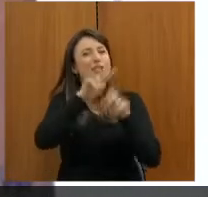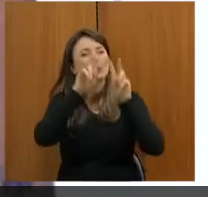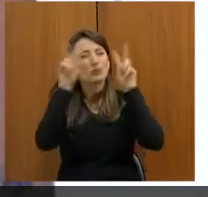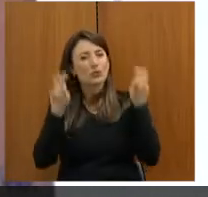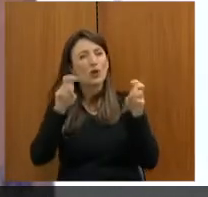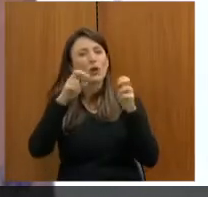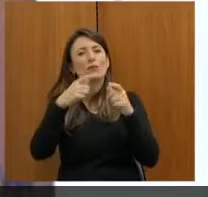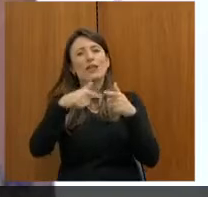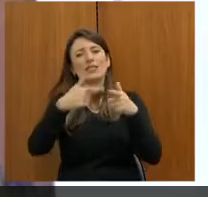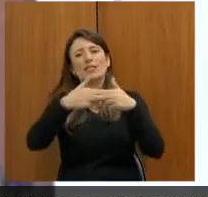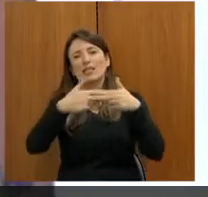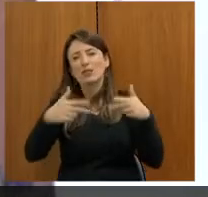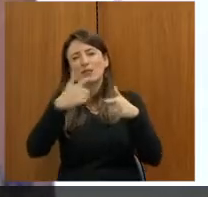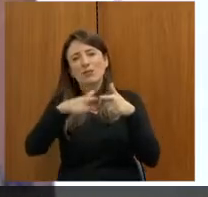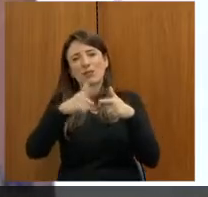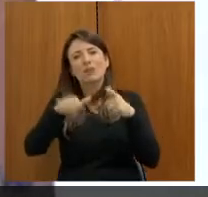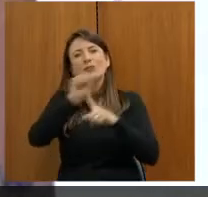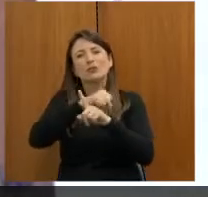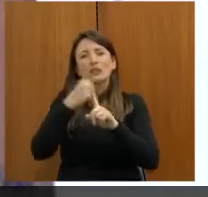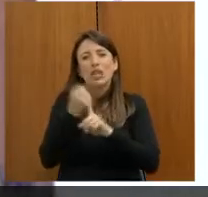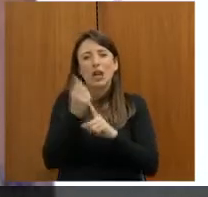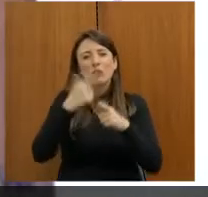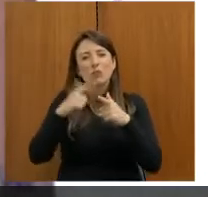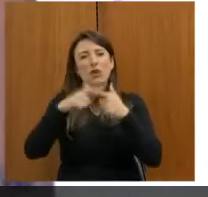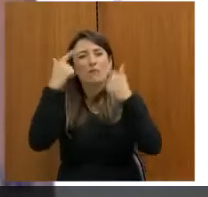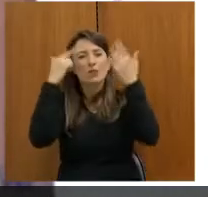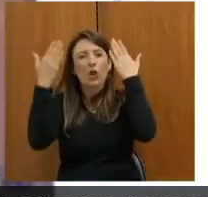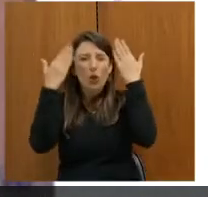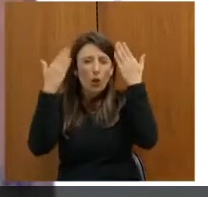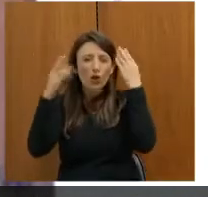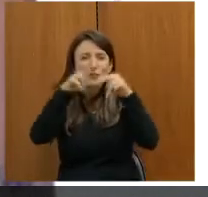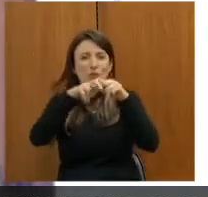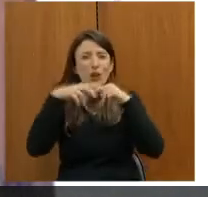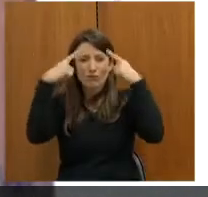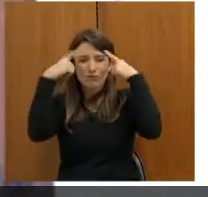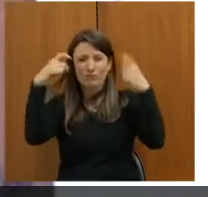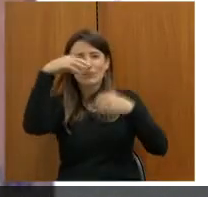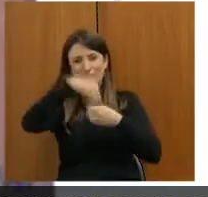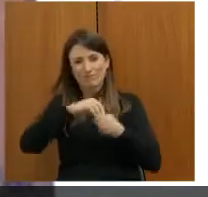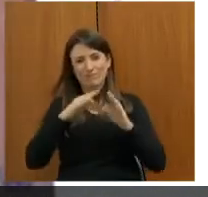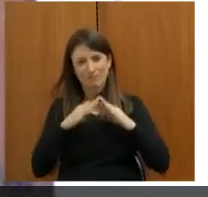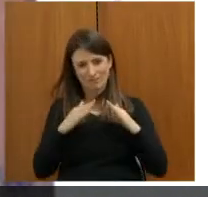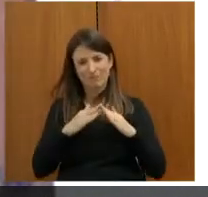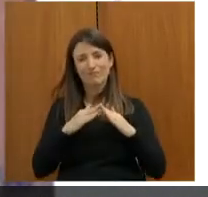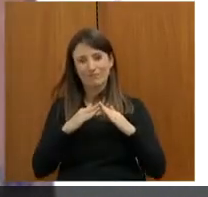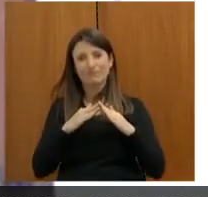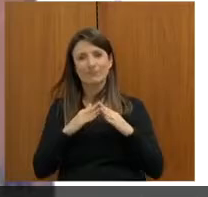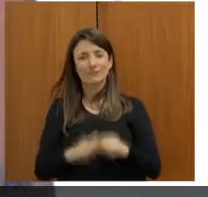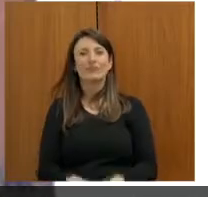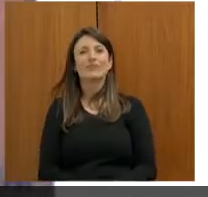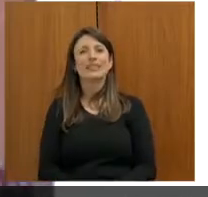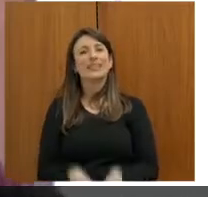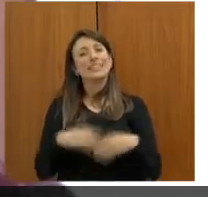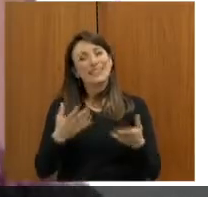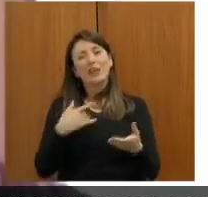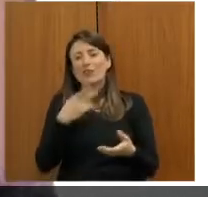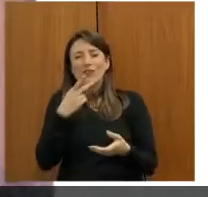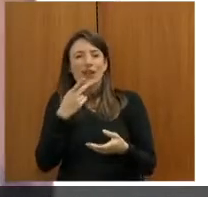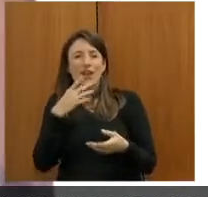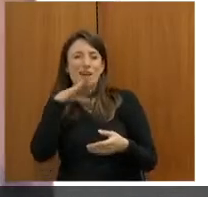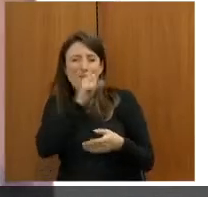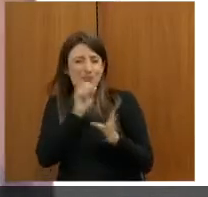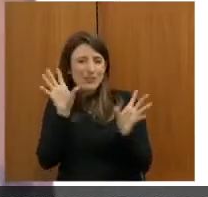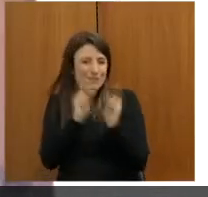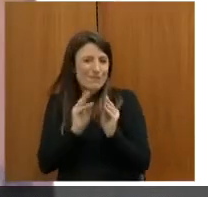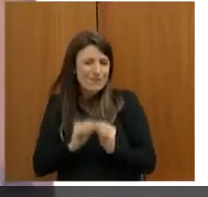sociais questões psicológicas enfim ou na verdade é mais mesmo é uma fala muito curta mas para fazer